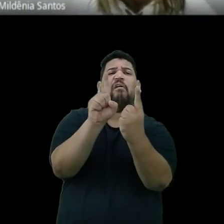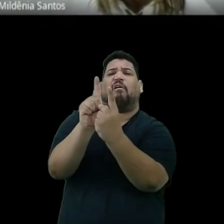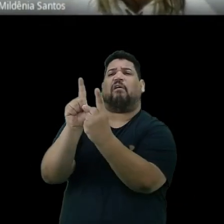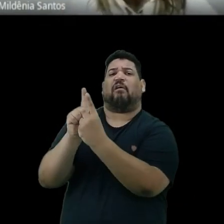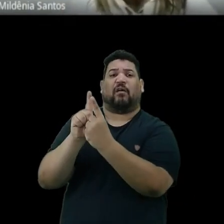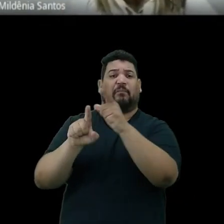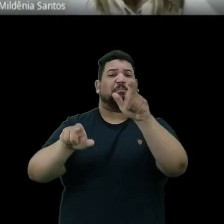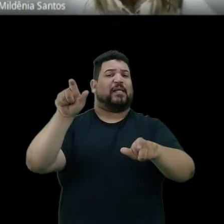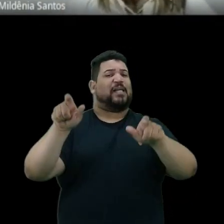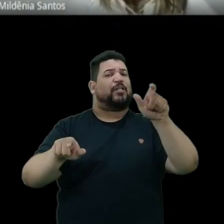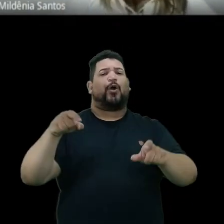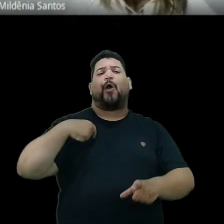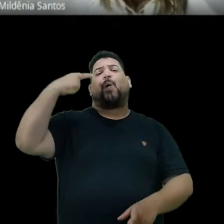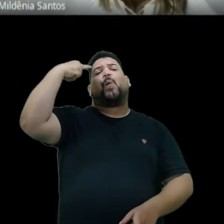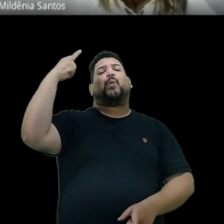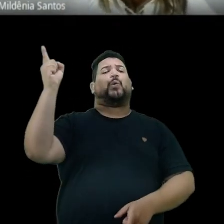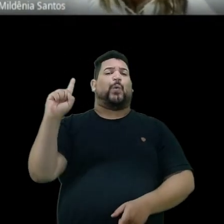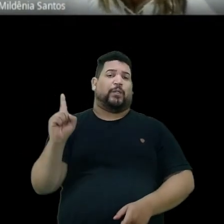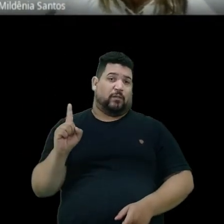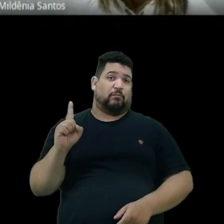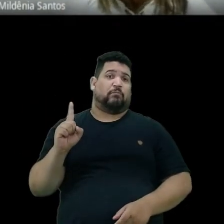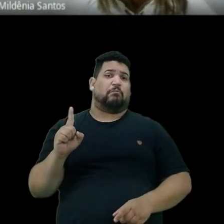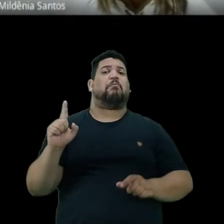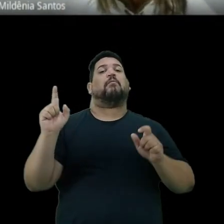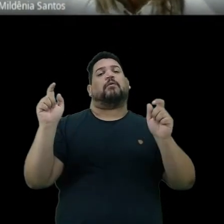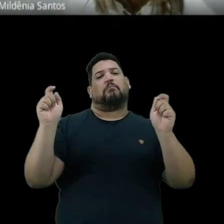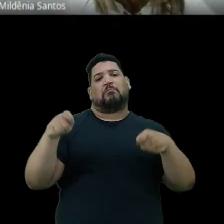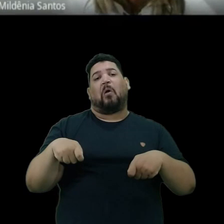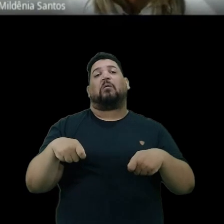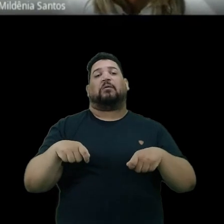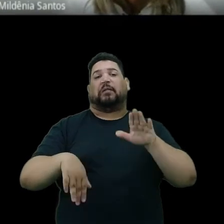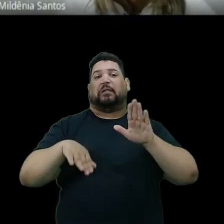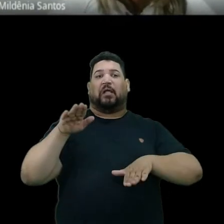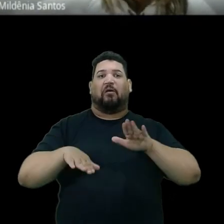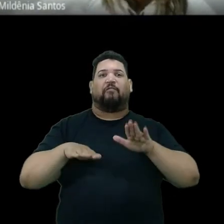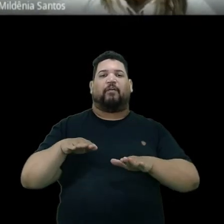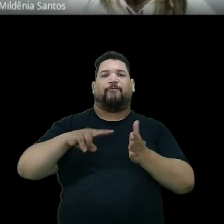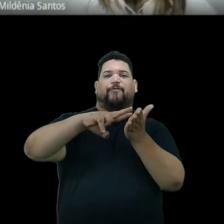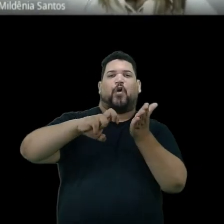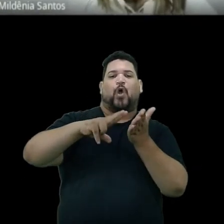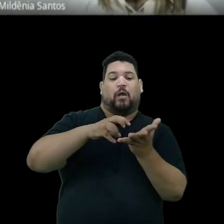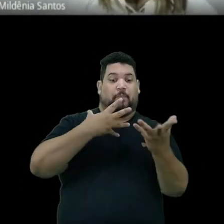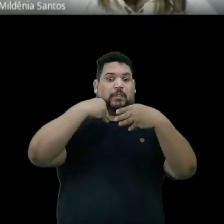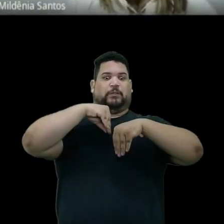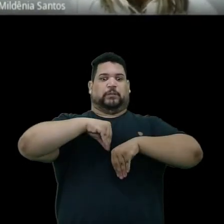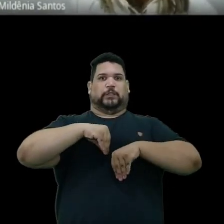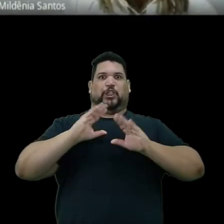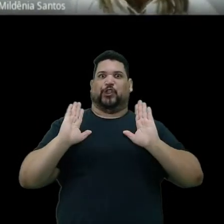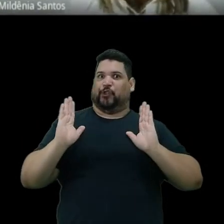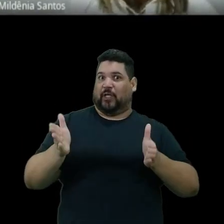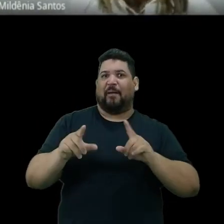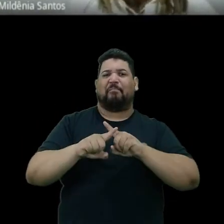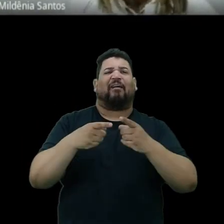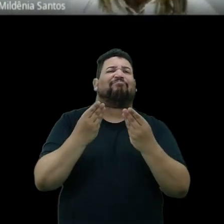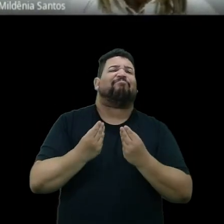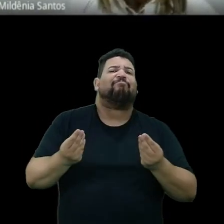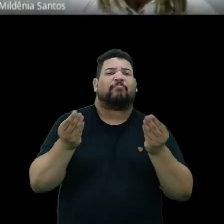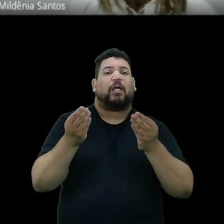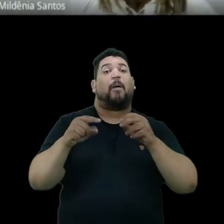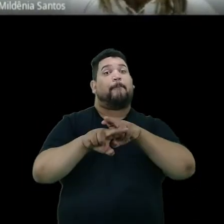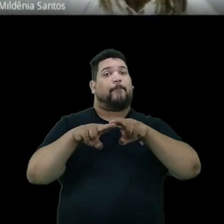muitas vezes, mesmo tendo muito vocabulário, por exemplo. E aí, isso tem que ser em